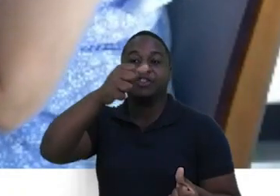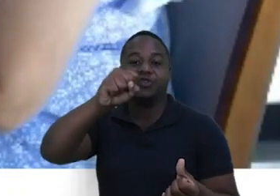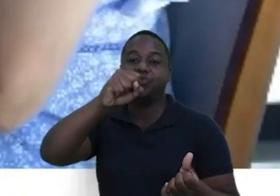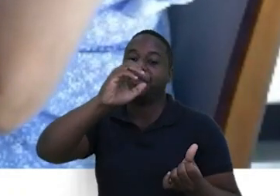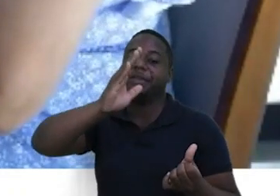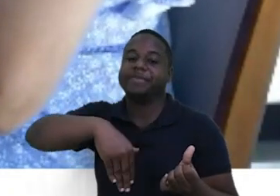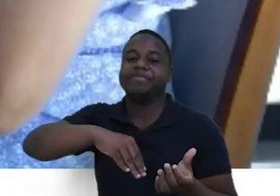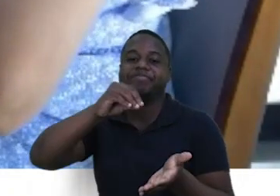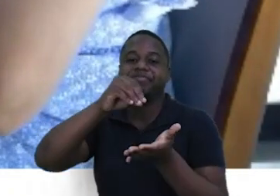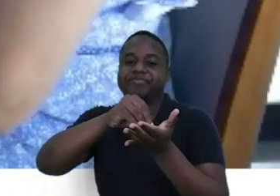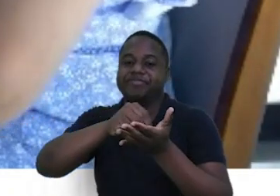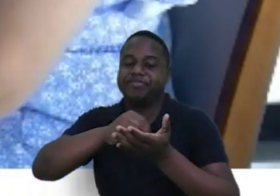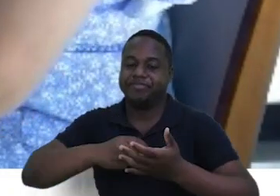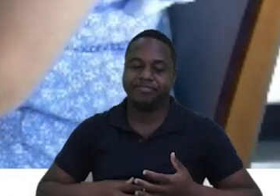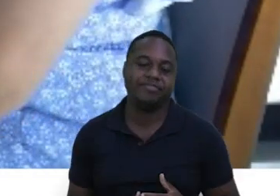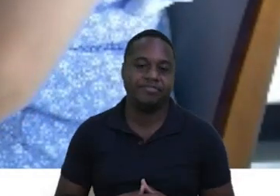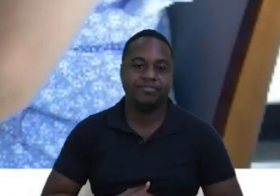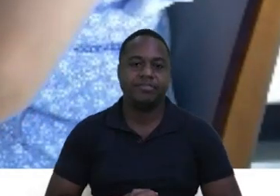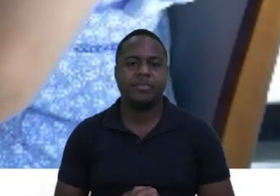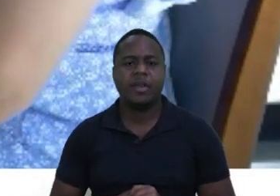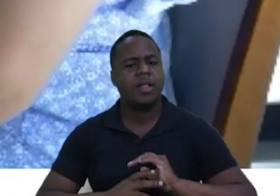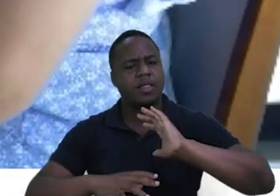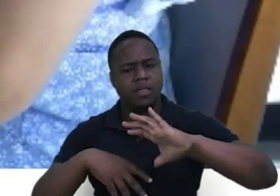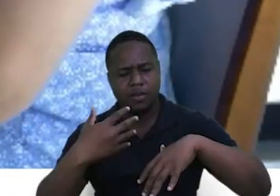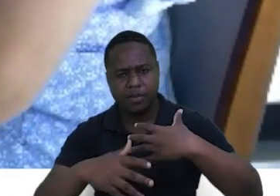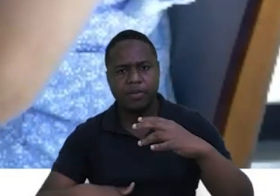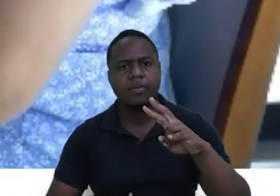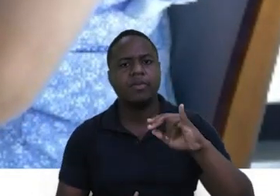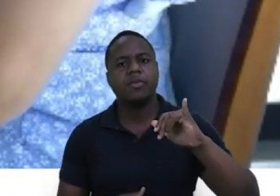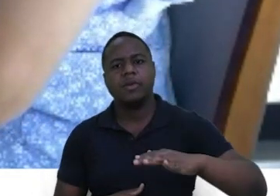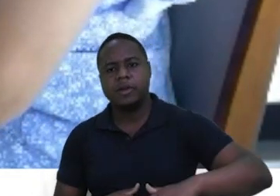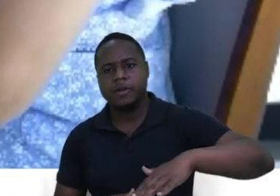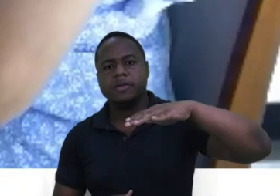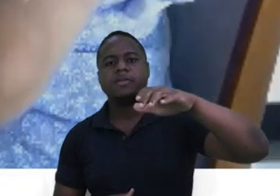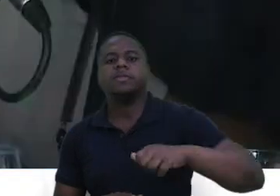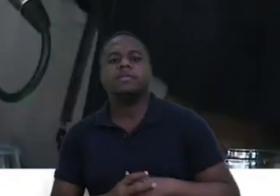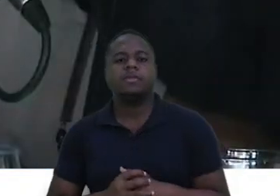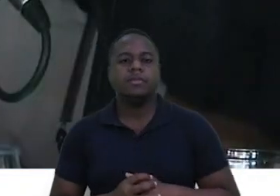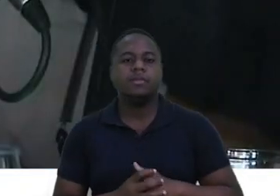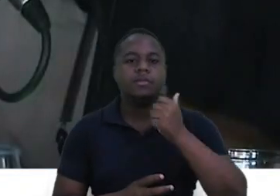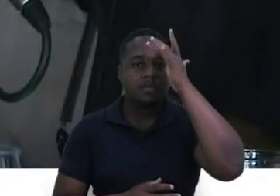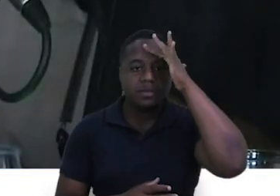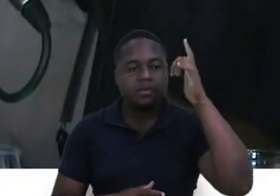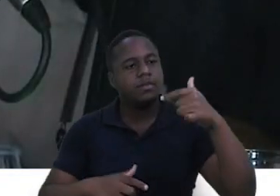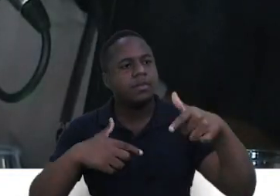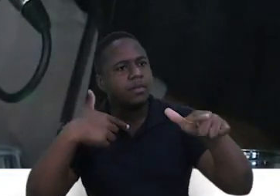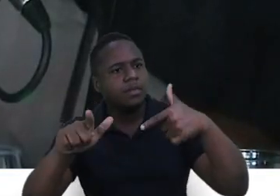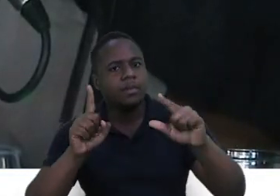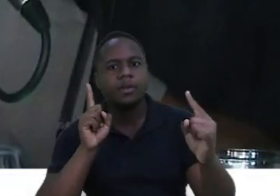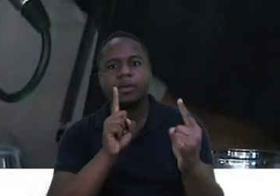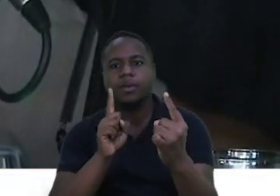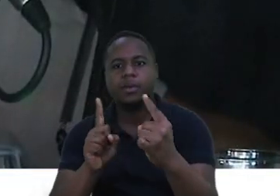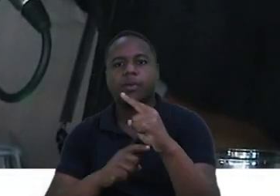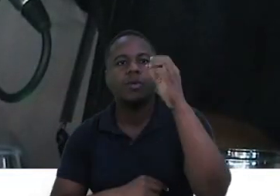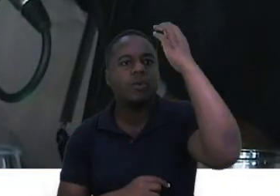sim. E fui desenvolvendo. Aí, com o tempo, fui tendo contato com outras pessoas, outras